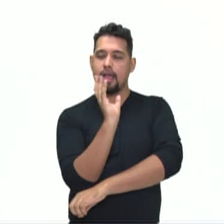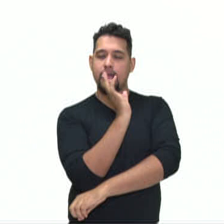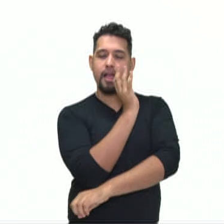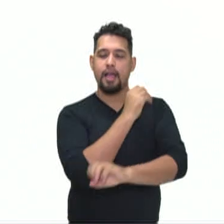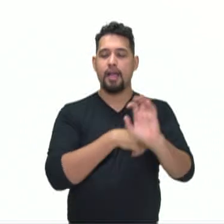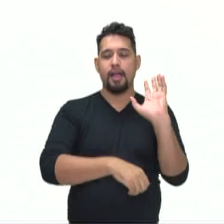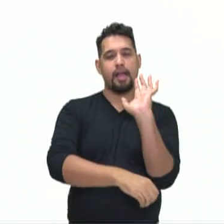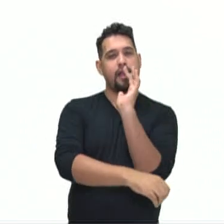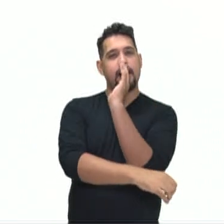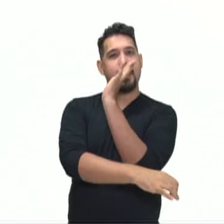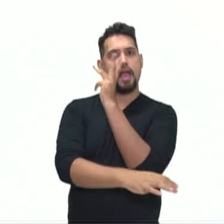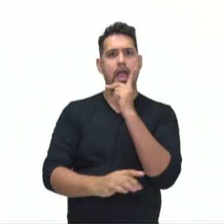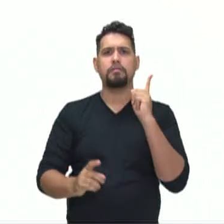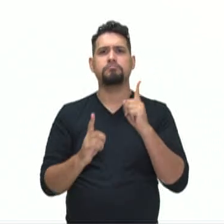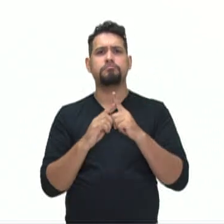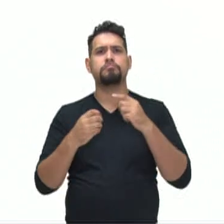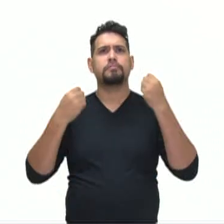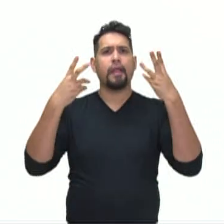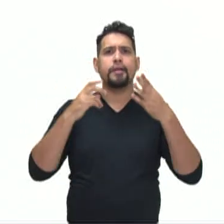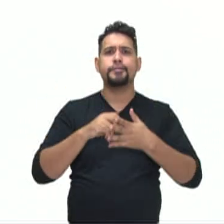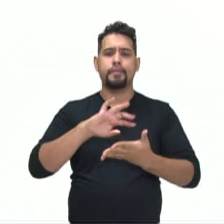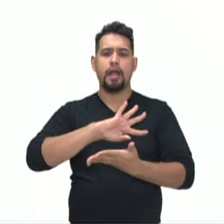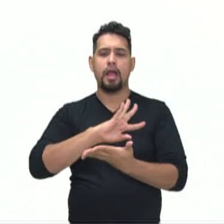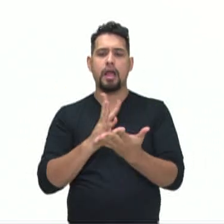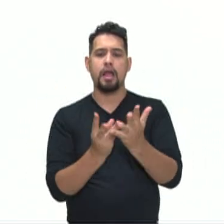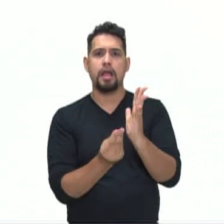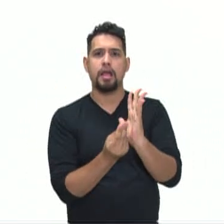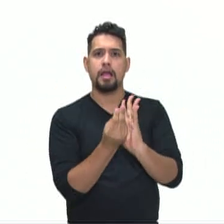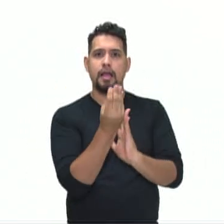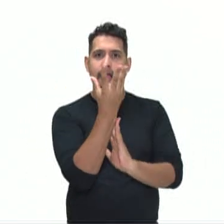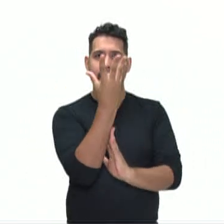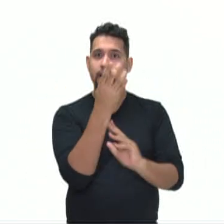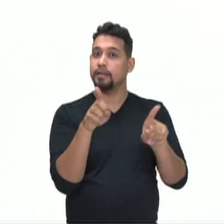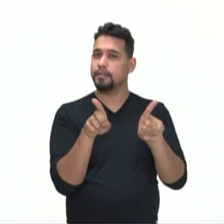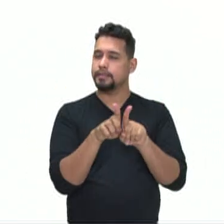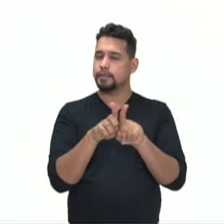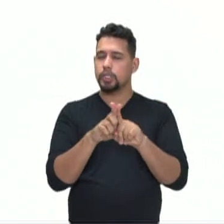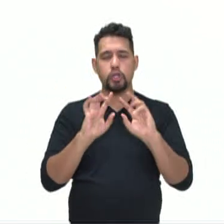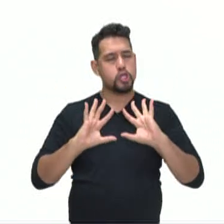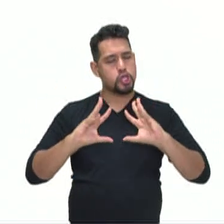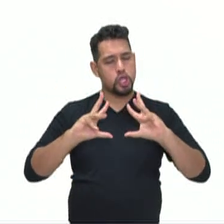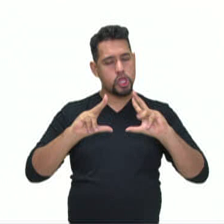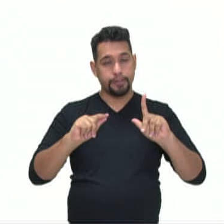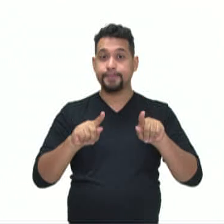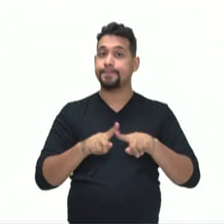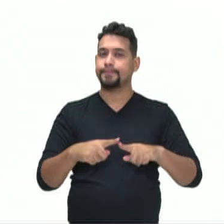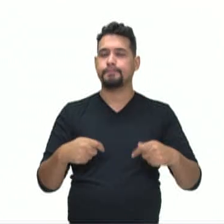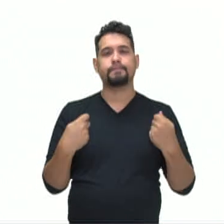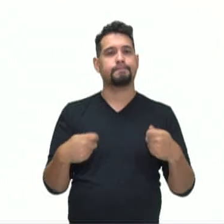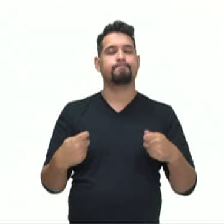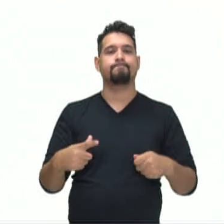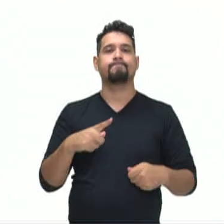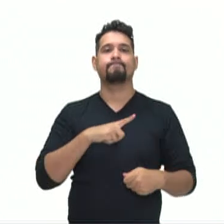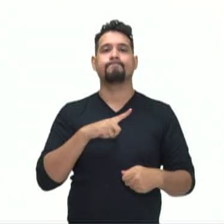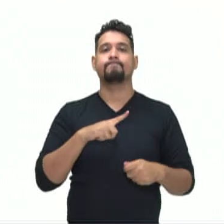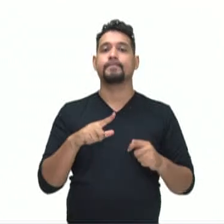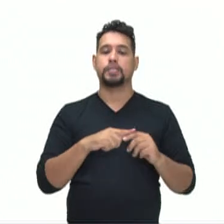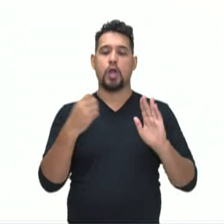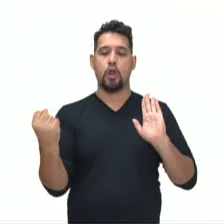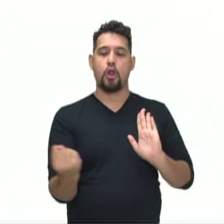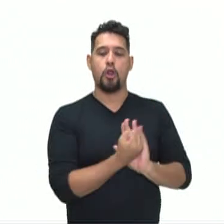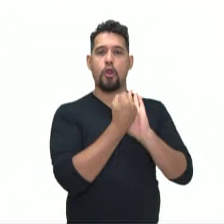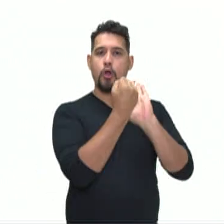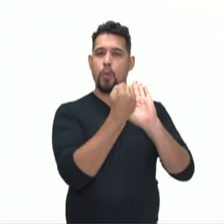preocupação com a sustentabilidade ambiental em todos os aspectos, né? Então é nesse sentido que a